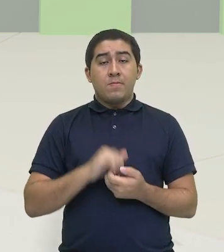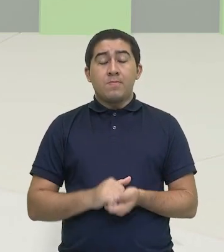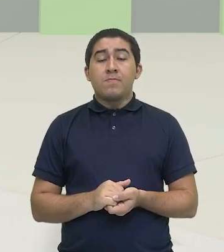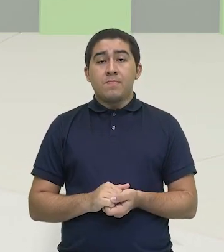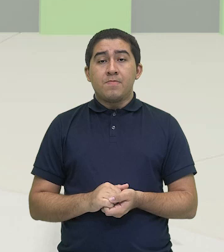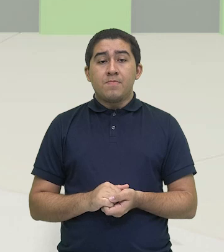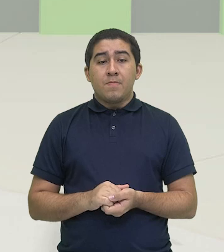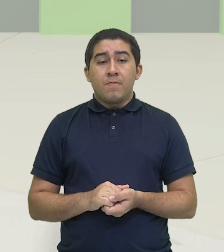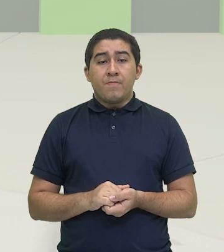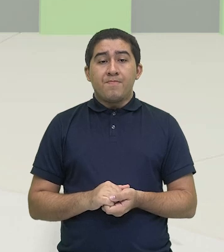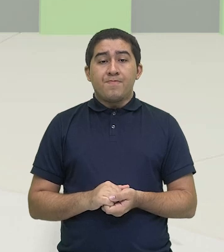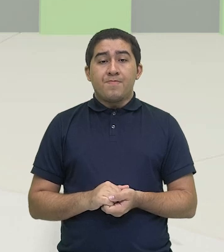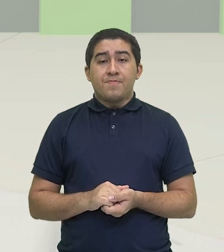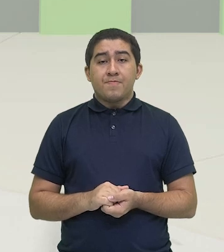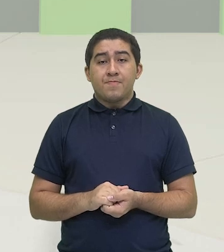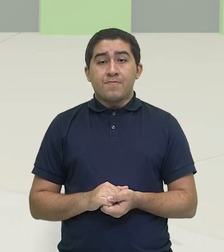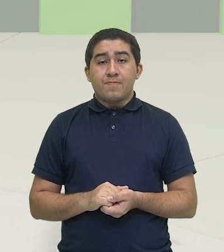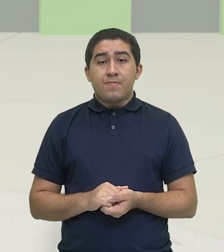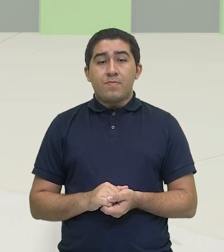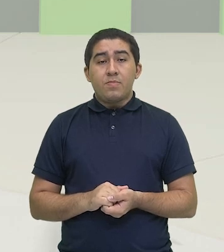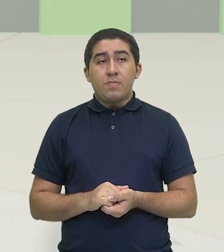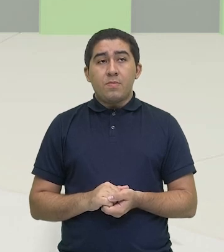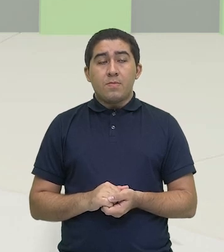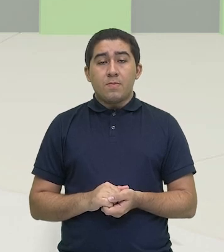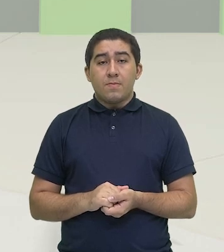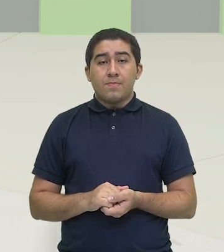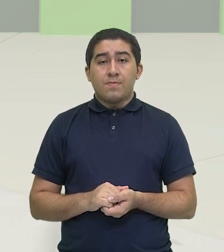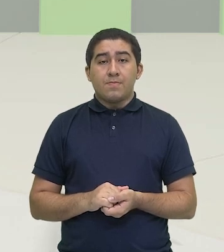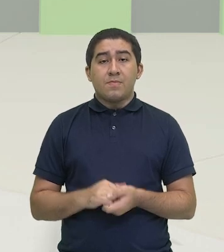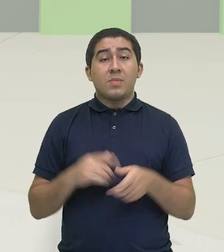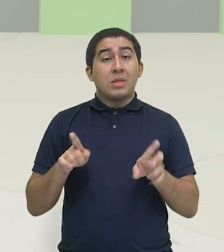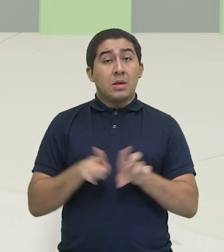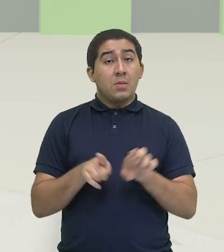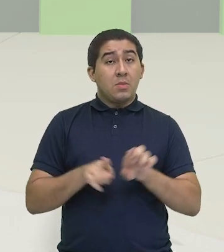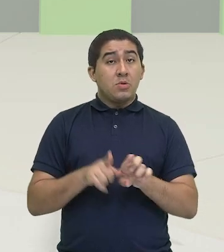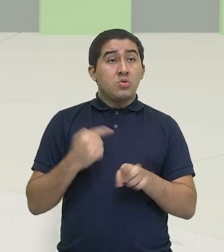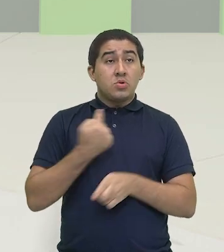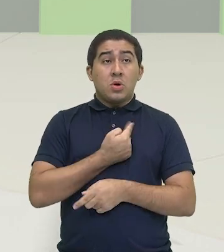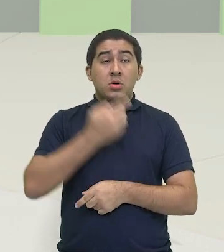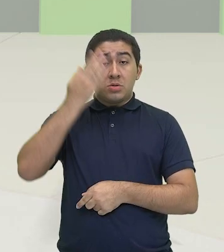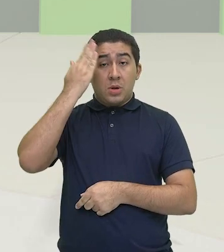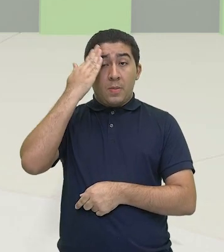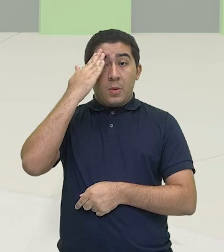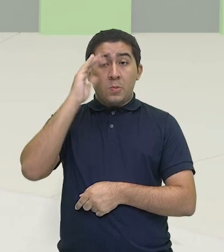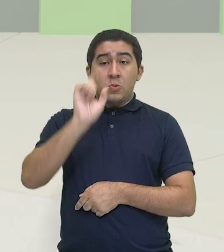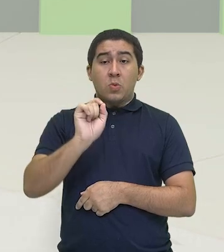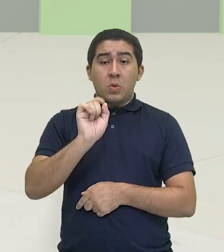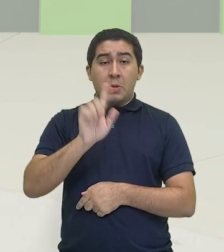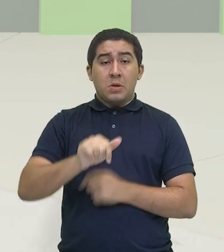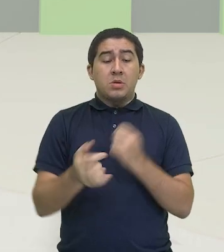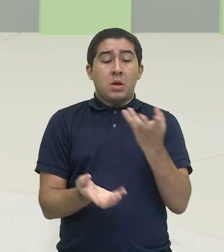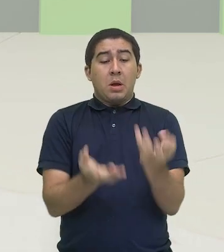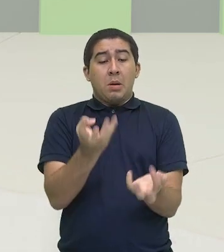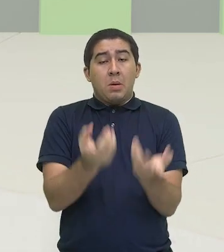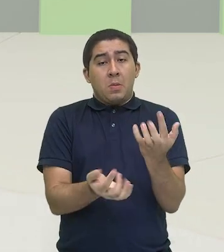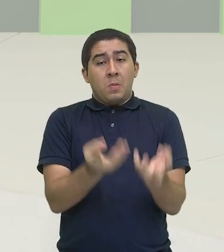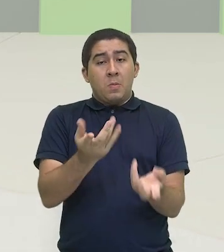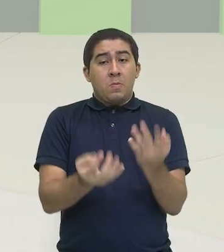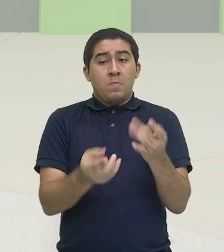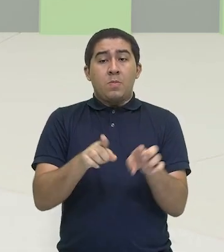equipamentos, por incineração. E a gente sabe que, né, a incineração